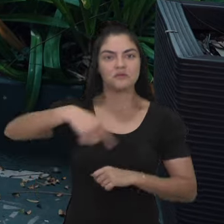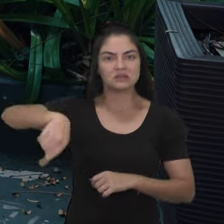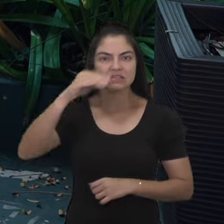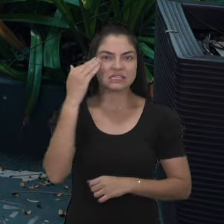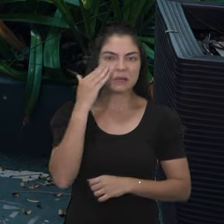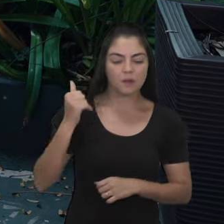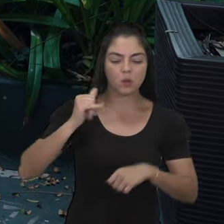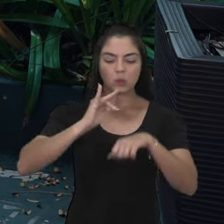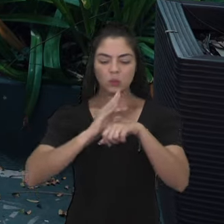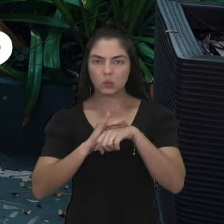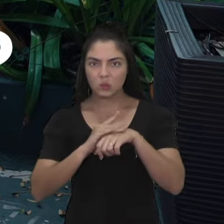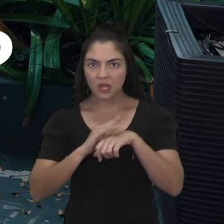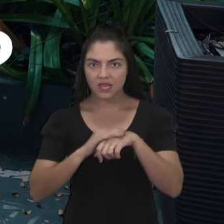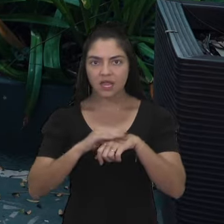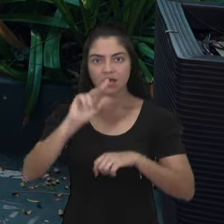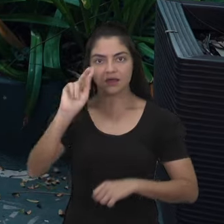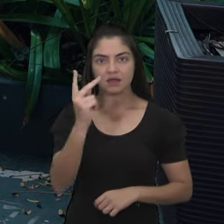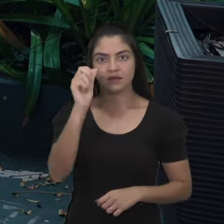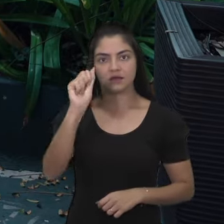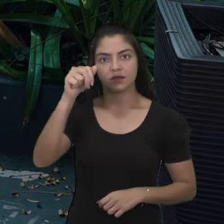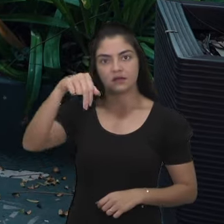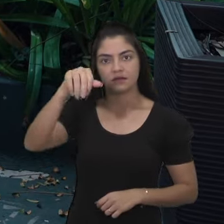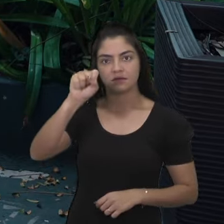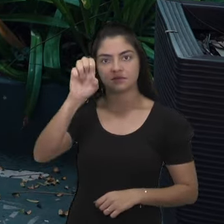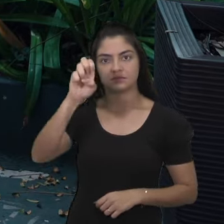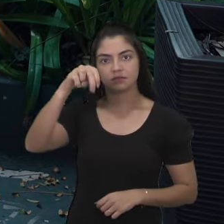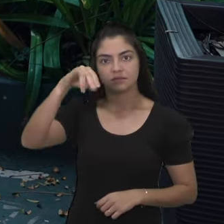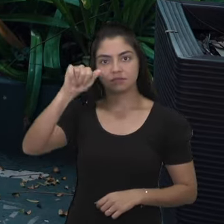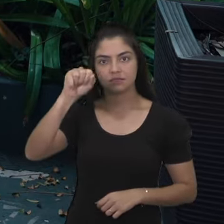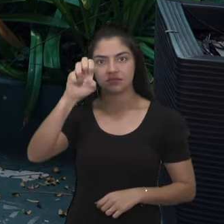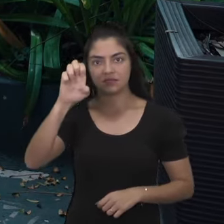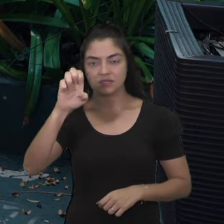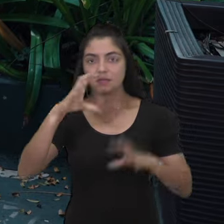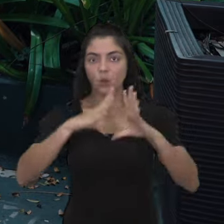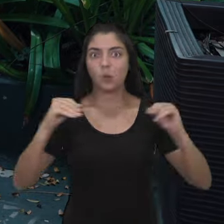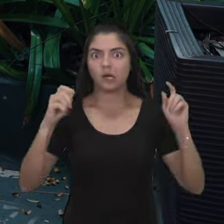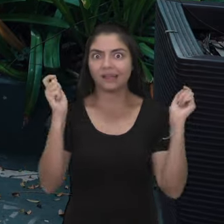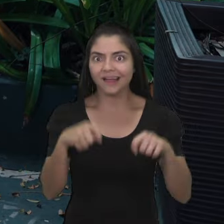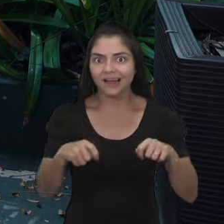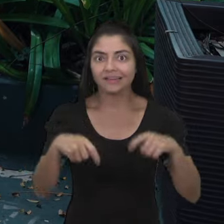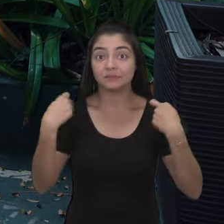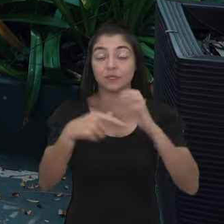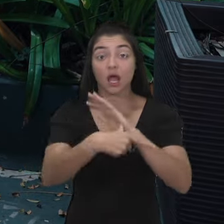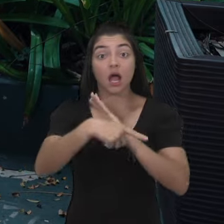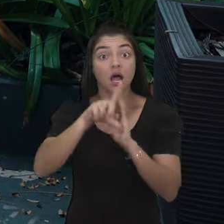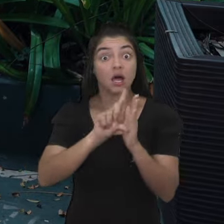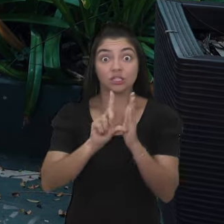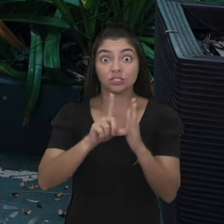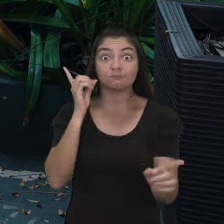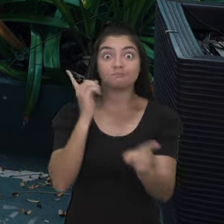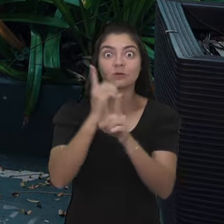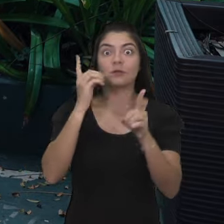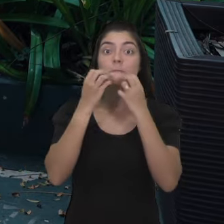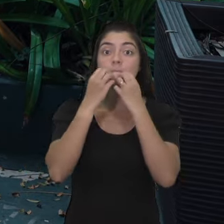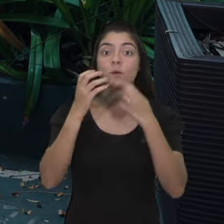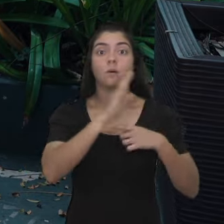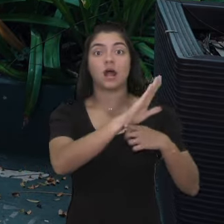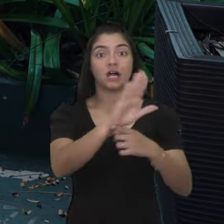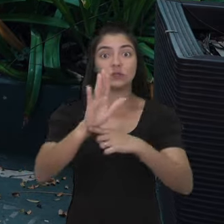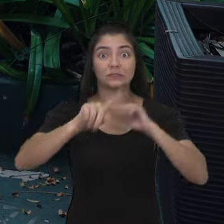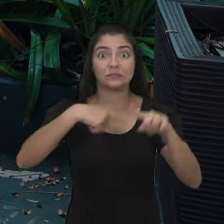Você sabia que a hanseníase tem cura e a detecção precoce e a instituição do tratamento o mais cedo possível é fundamental